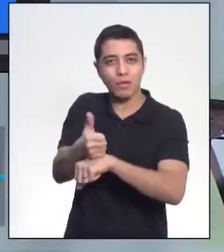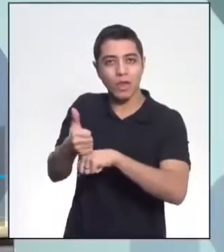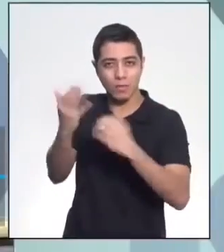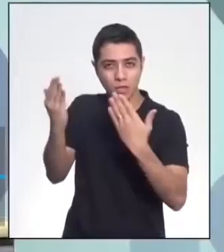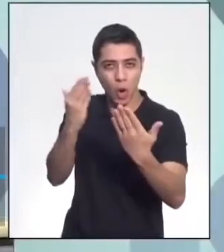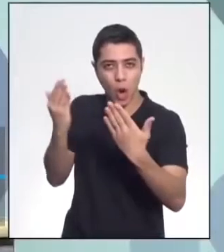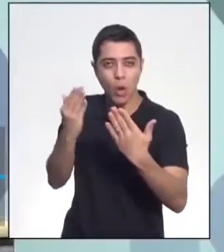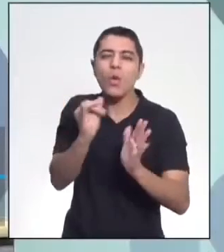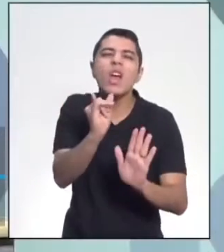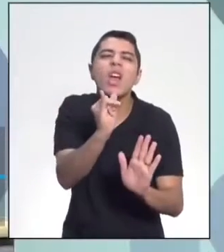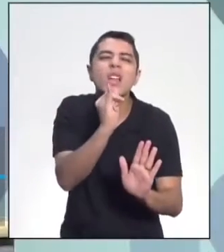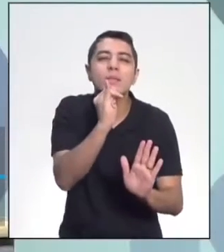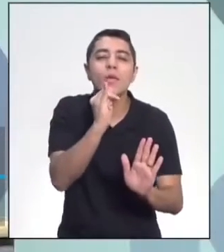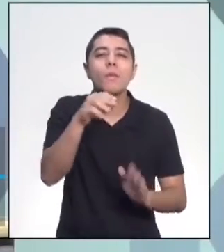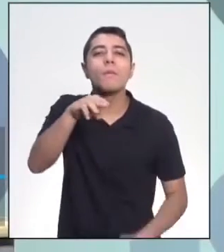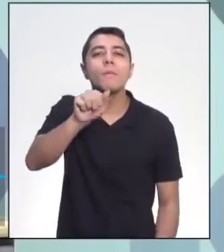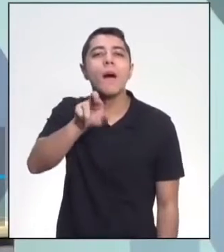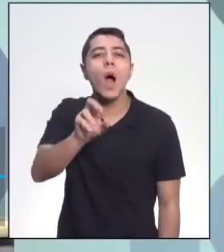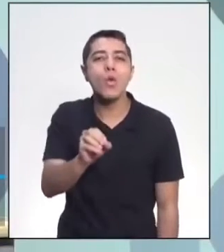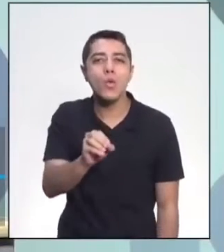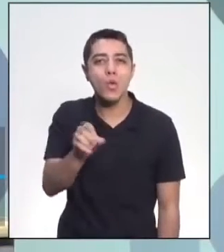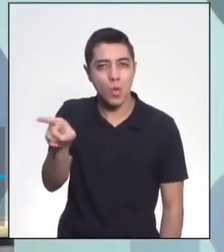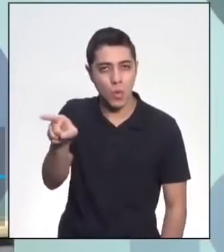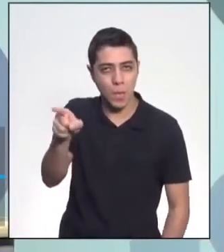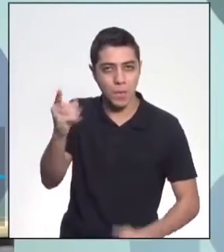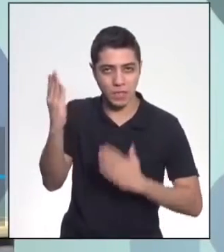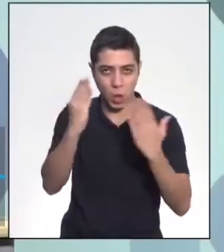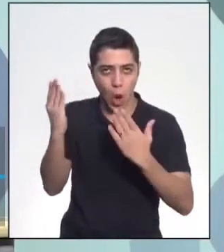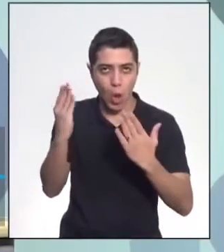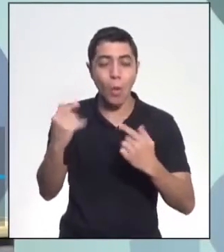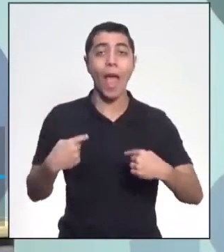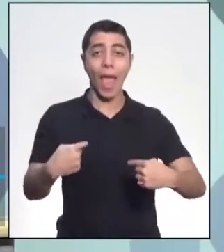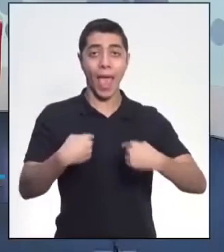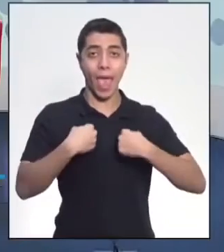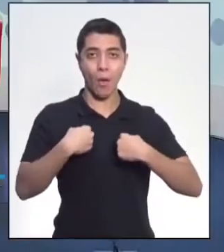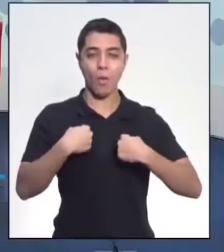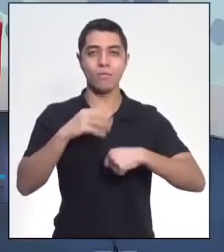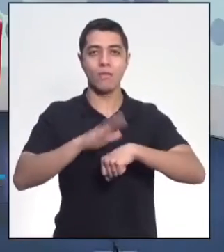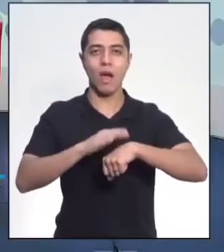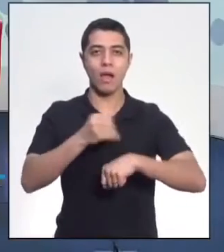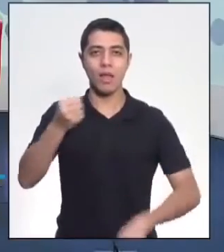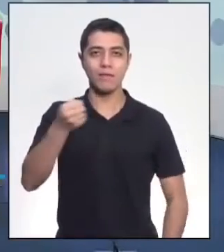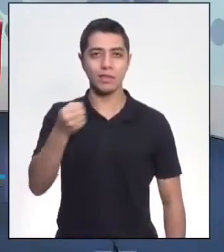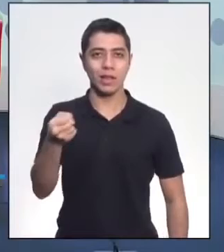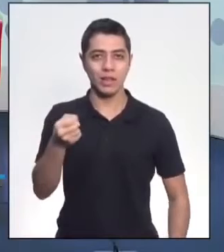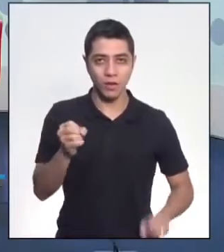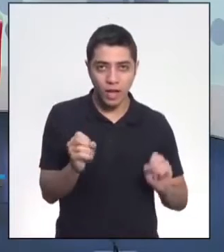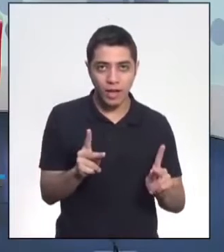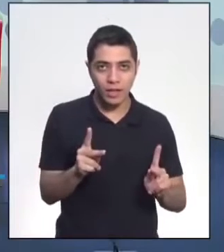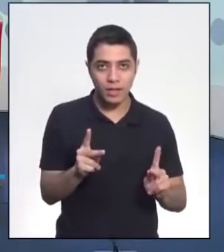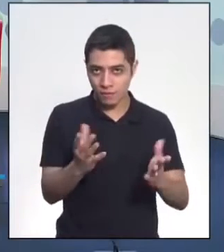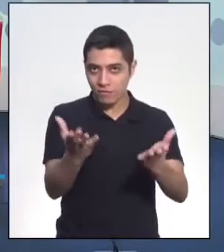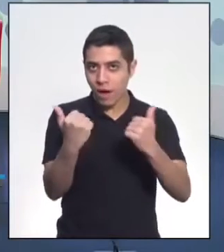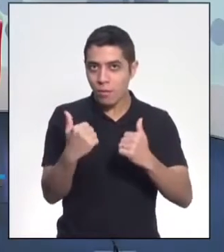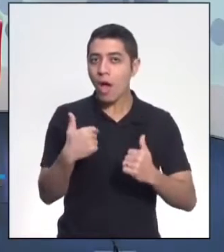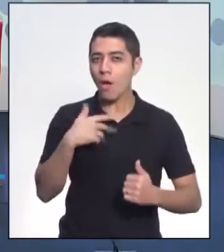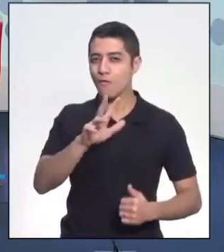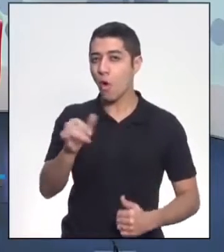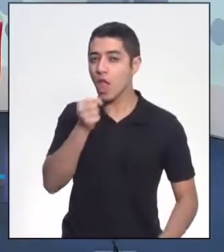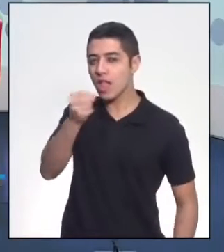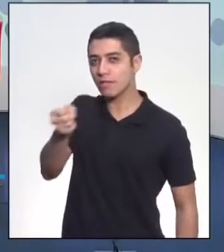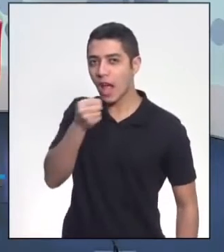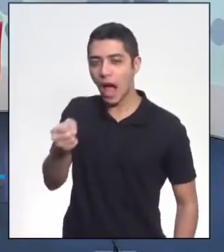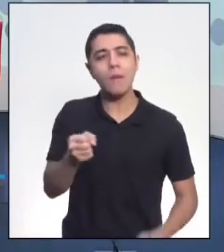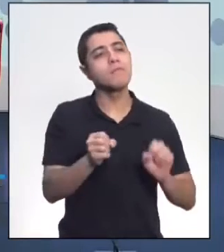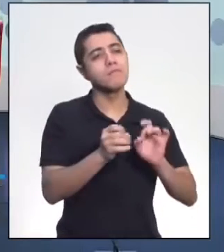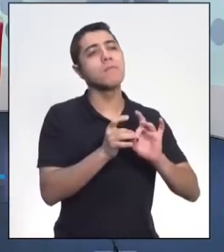ser a entrevistadora, tudo bem? Vamos fazer Gostei. aqui a nossa Profissão sessão, agora, a nossa entrevista. psicólogo. Vamos lá, então. Eu vou te entrevistar, tá bom? Por